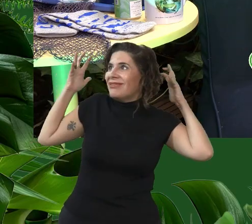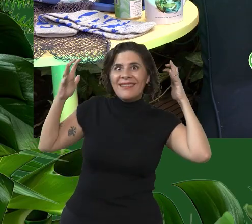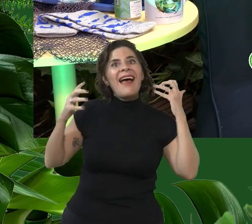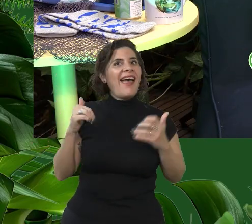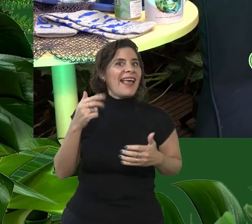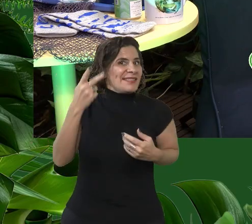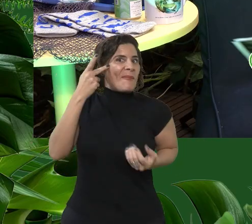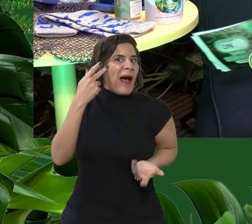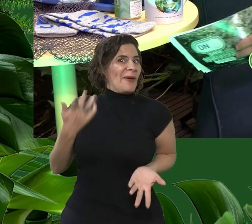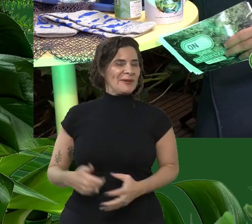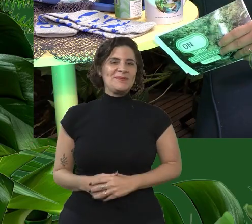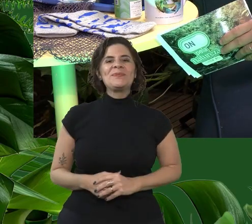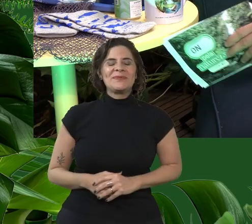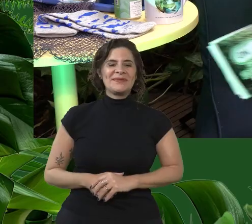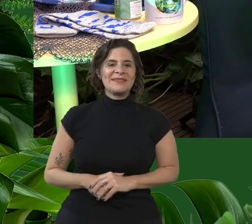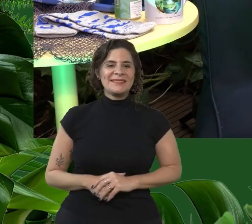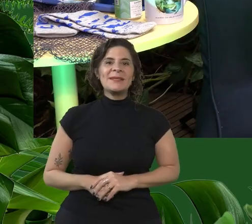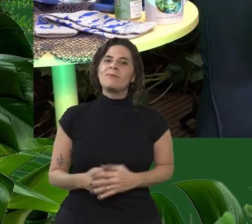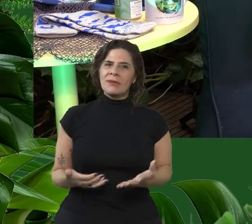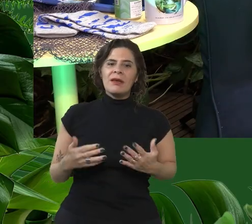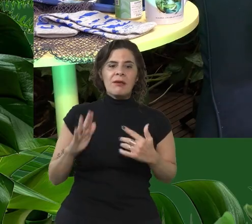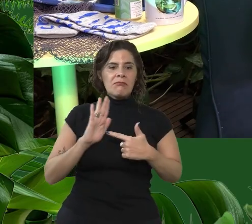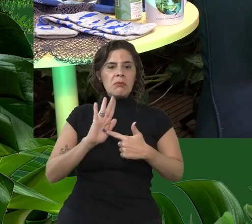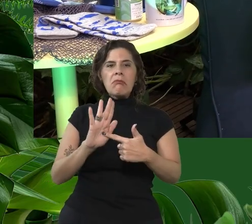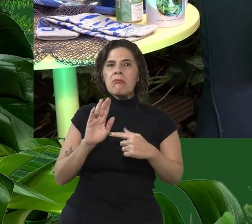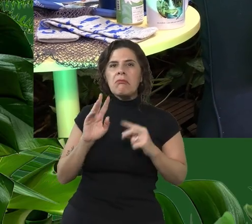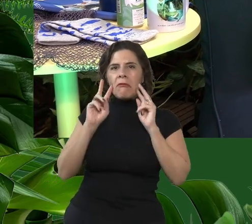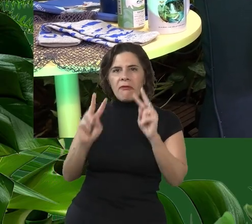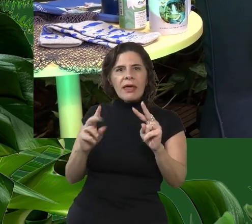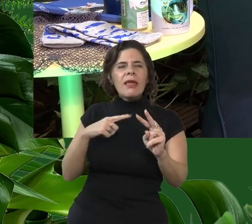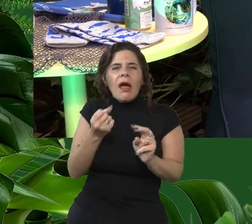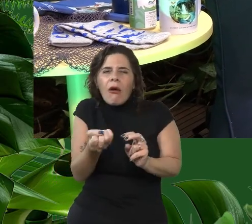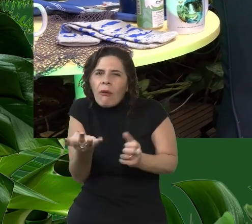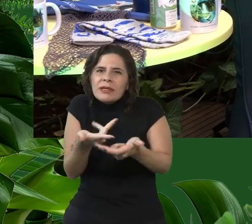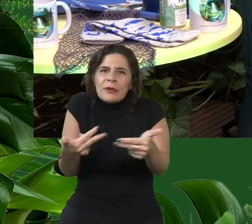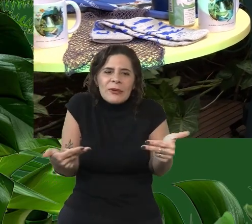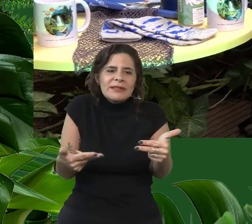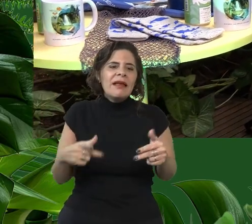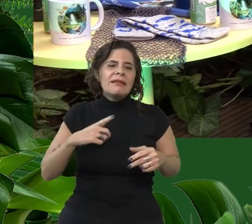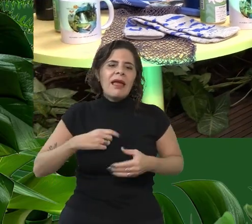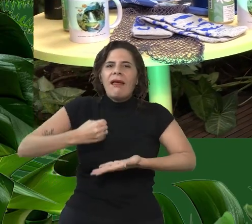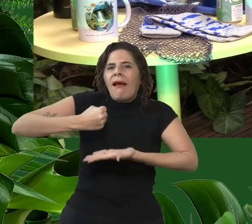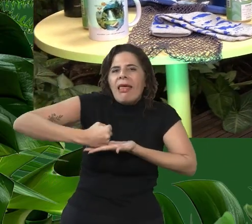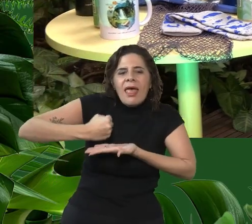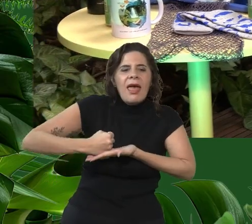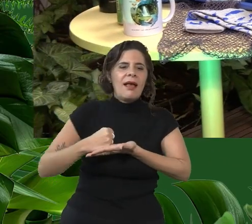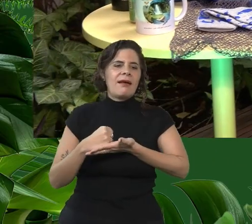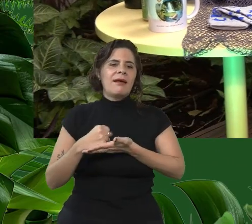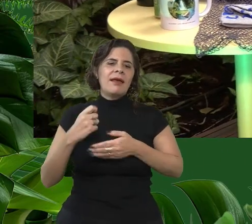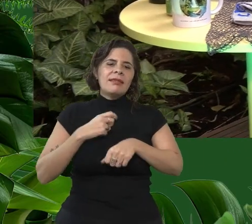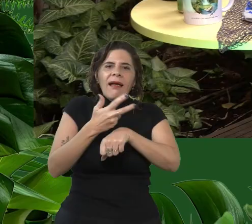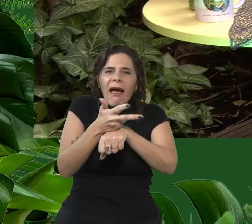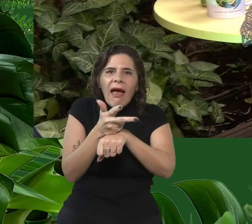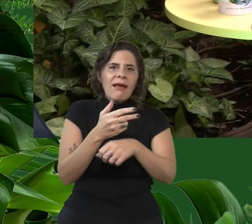vou pedir para o pessoal da câmera aqui, se puder mostrar um pouquinho aqui da nossa mesa, vocês vão ver que temos alguns itens aqui. Temos caneca, temos garrafa,